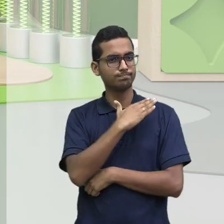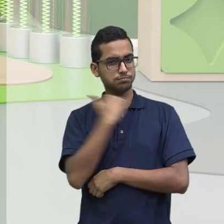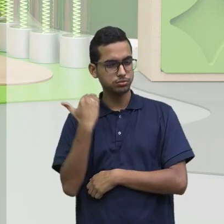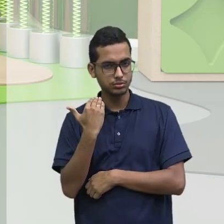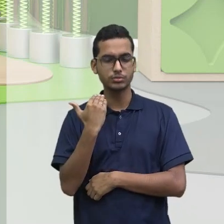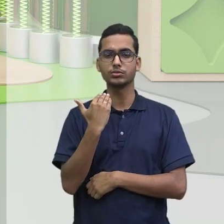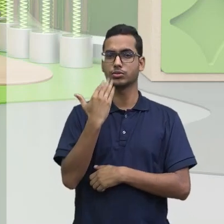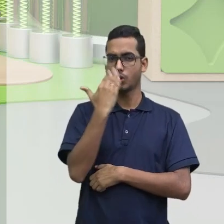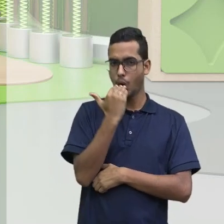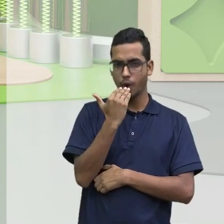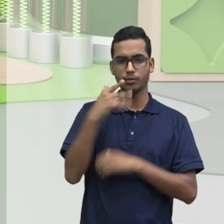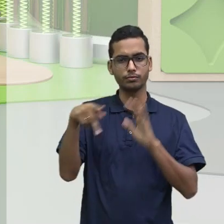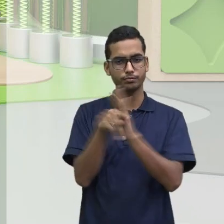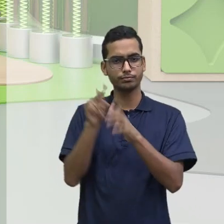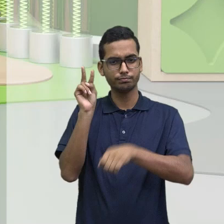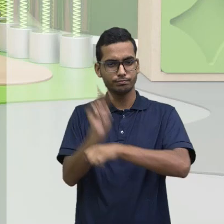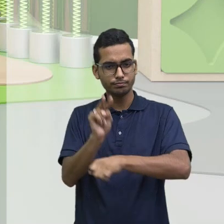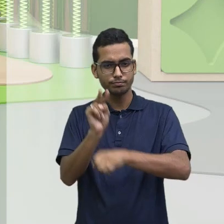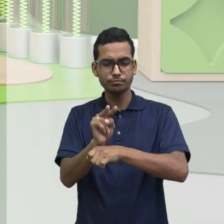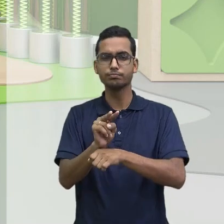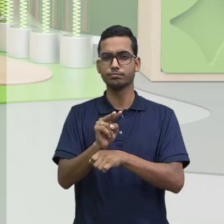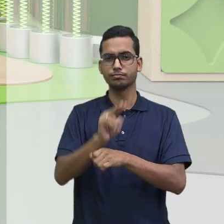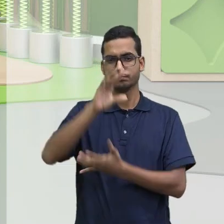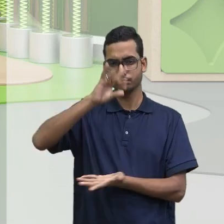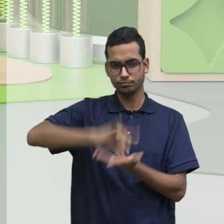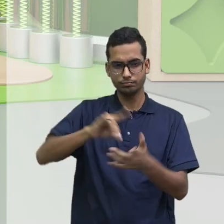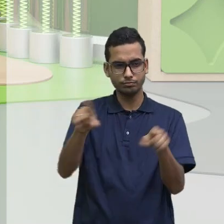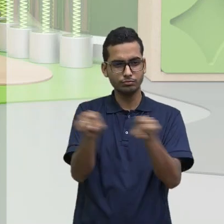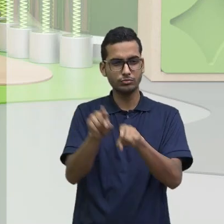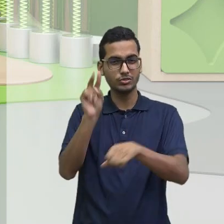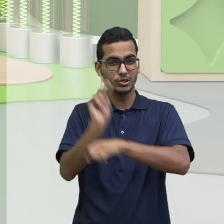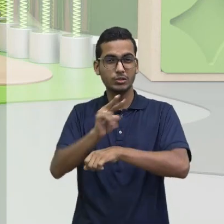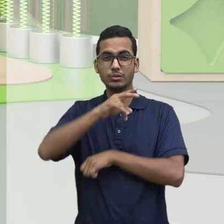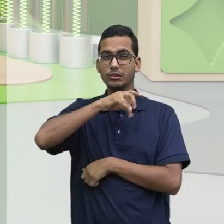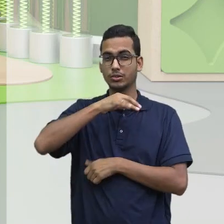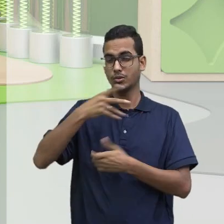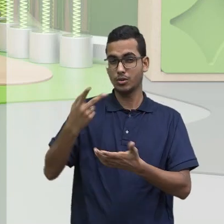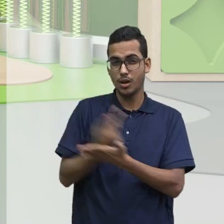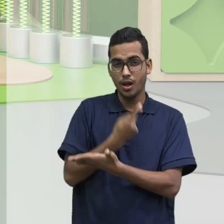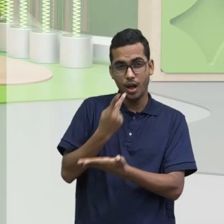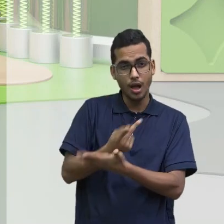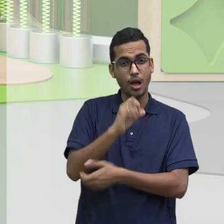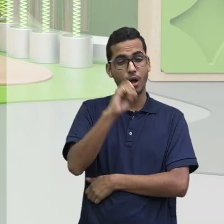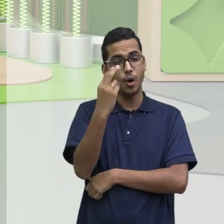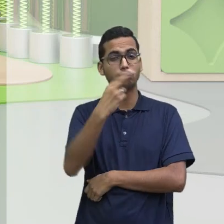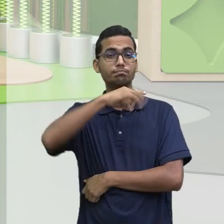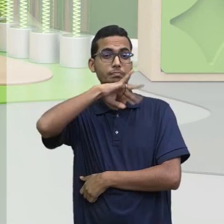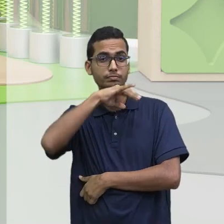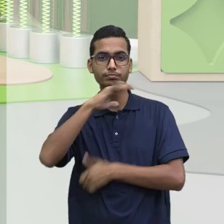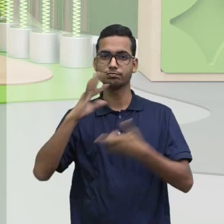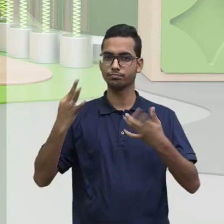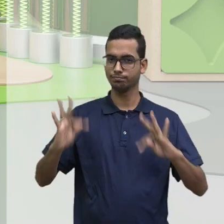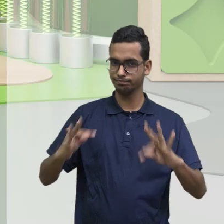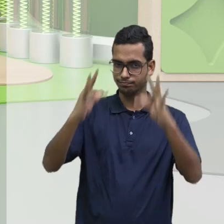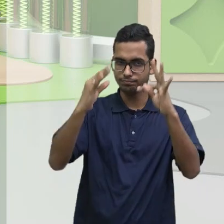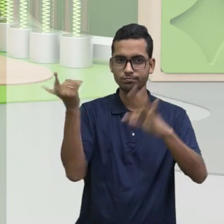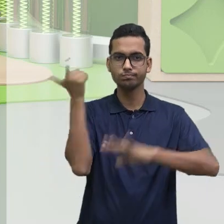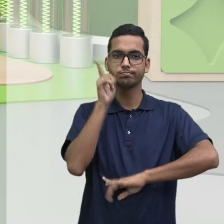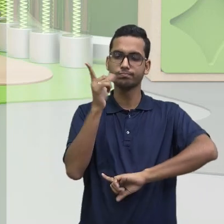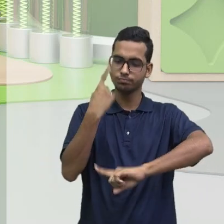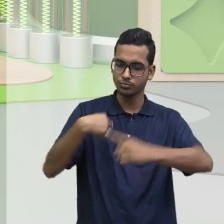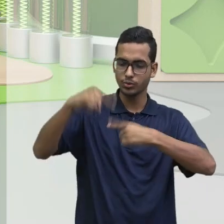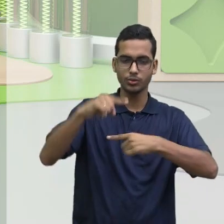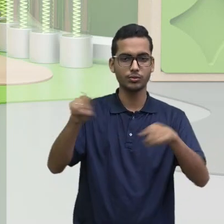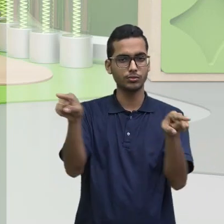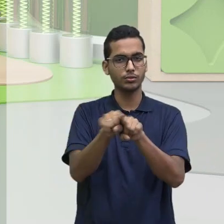alimentos que são mal conservados, Felizmente, a tecnologia avançou bastante e hoje é possível manipular alimentos